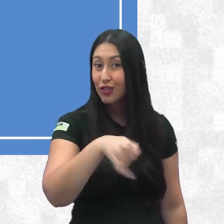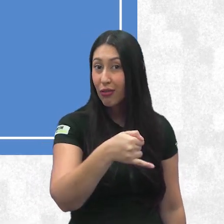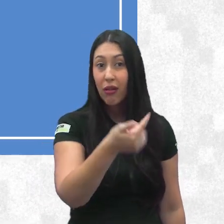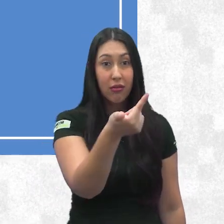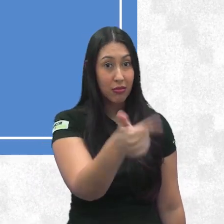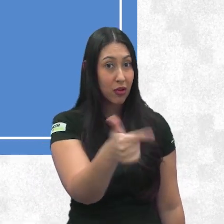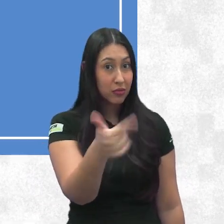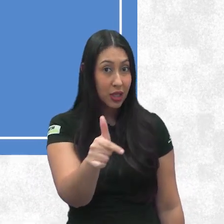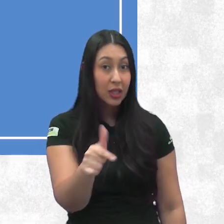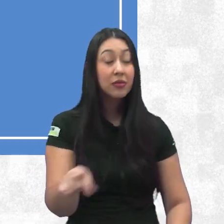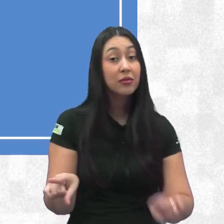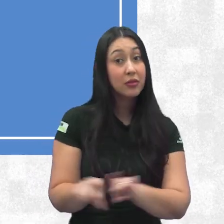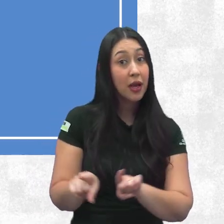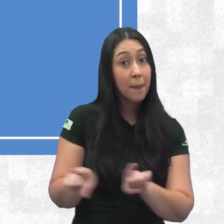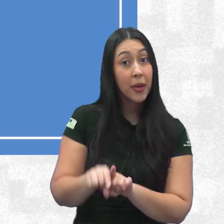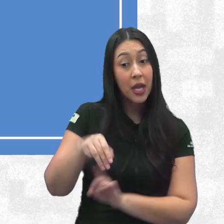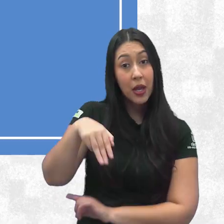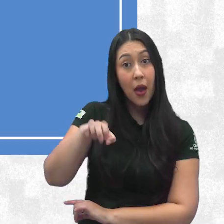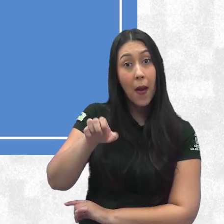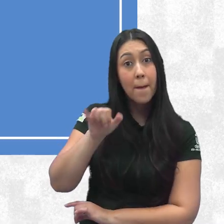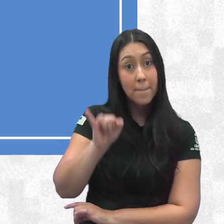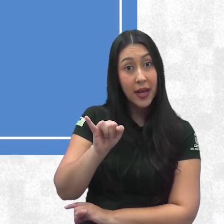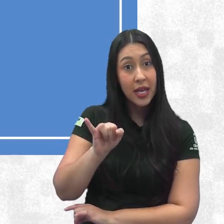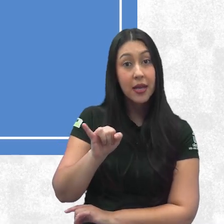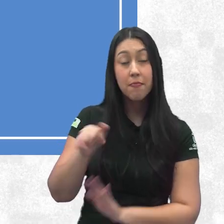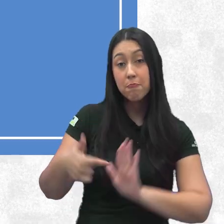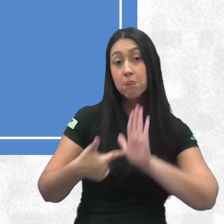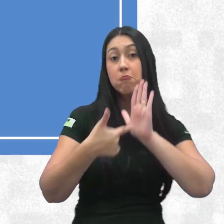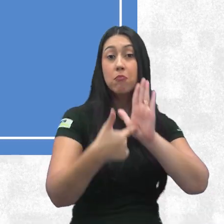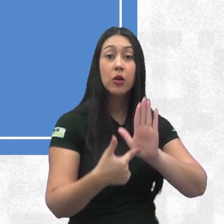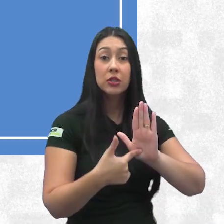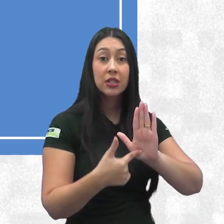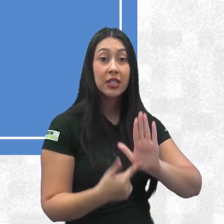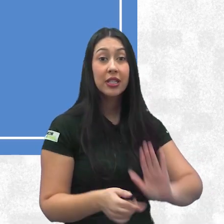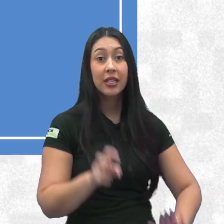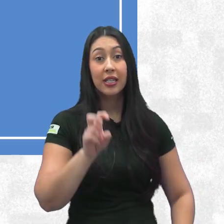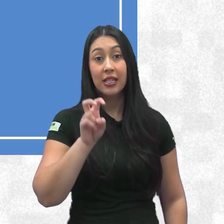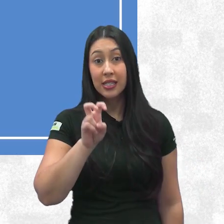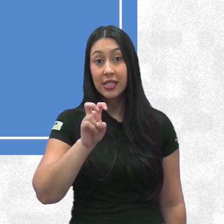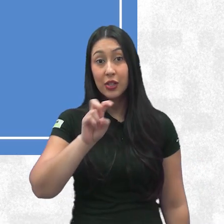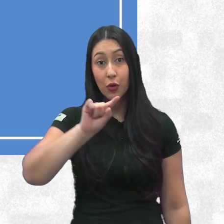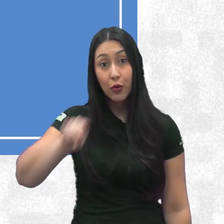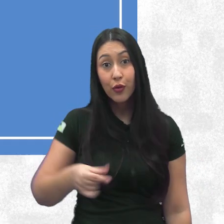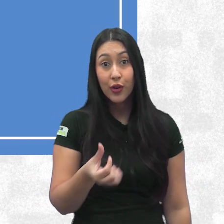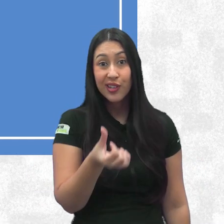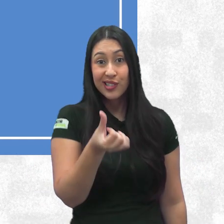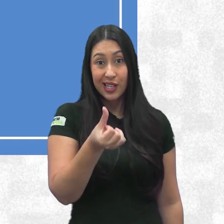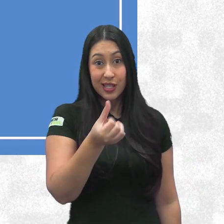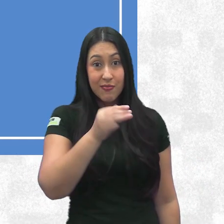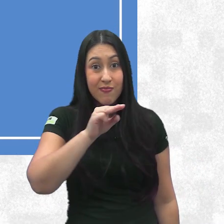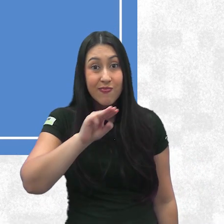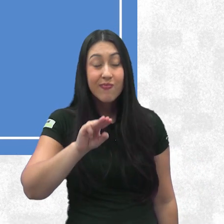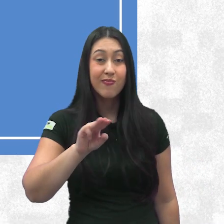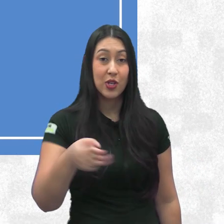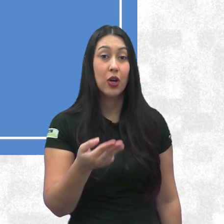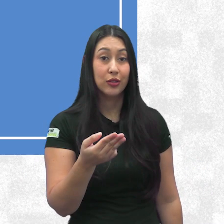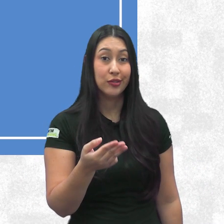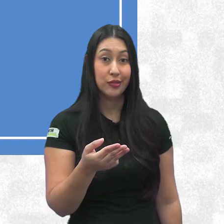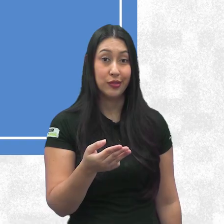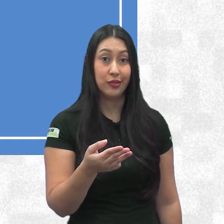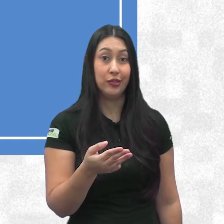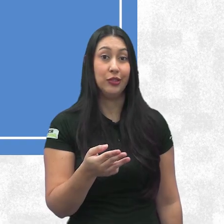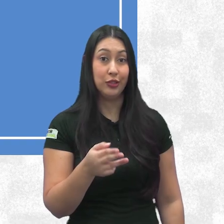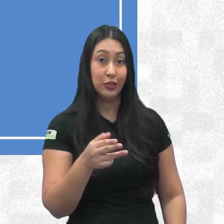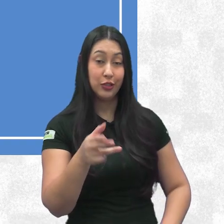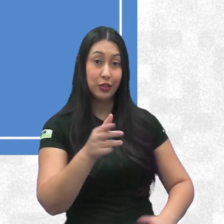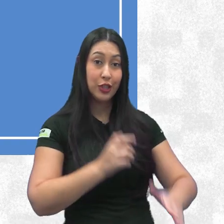Entre as microempreendedoras individuais, o Sebrae aponta 5 milhões e 600 mil, na verdade 5 milhões e 600 mil